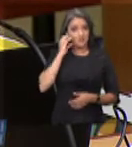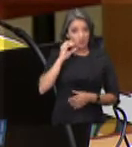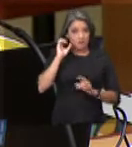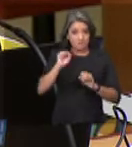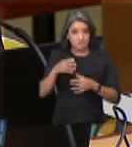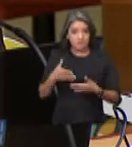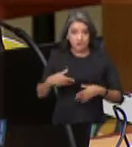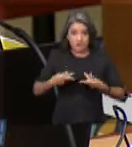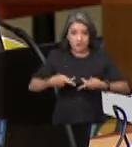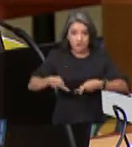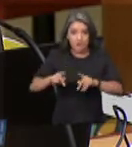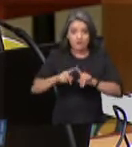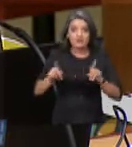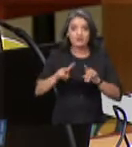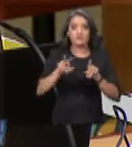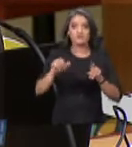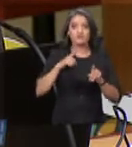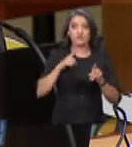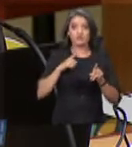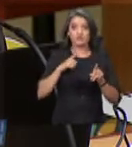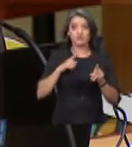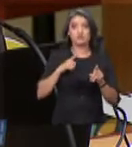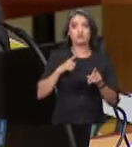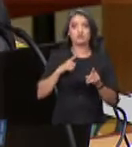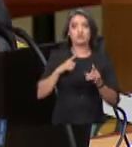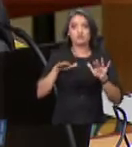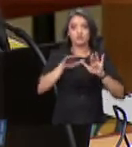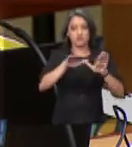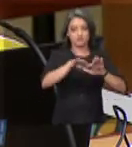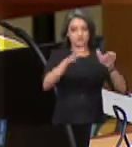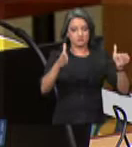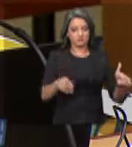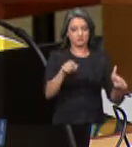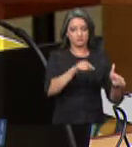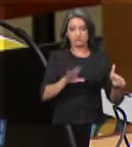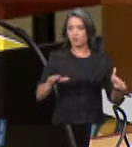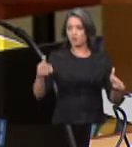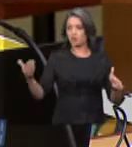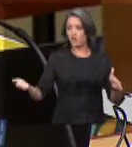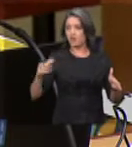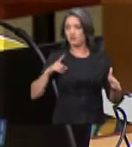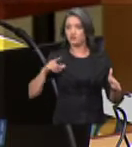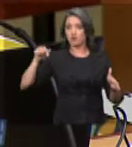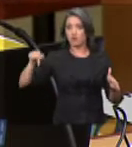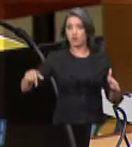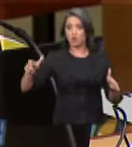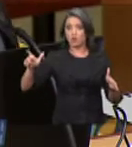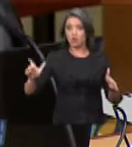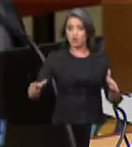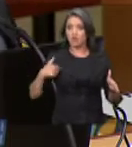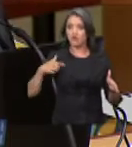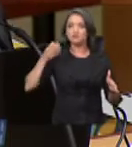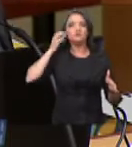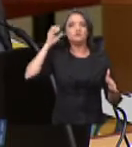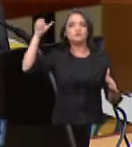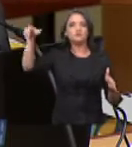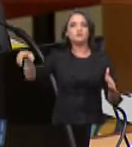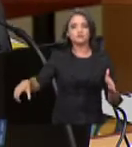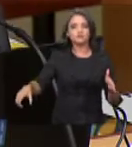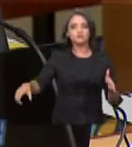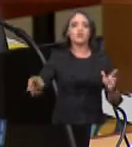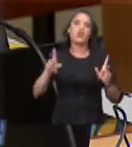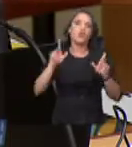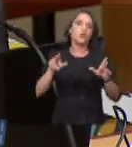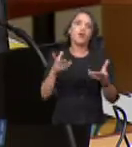que levarem serão colocados em bandejas próprias que a justiça eleitoral providenciou Assim como nós já fazemos